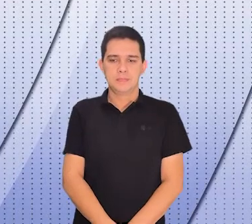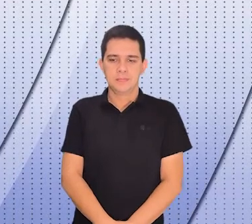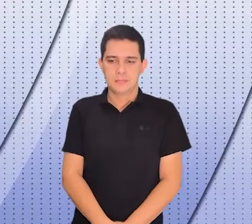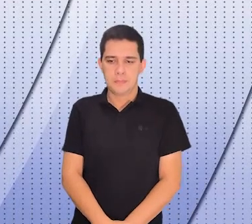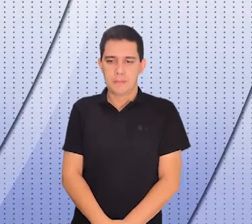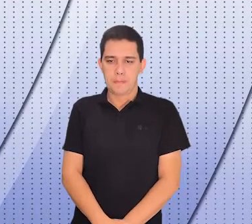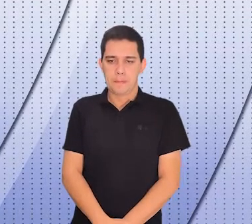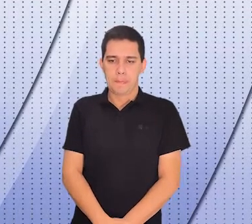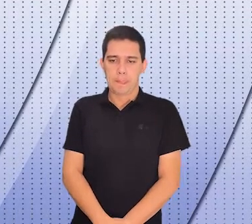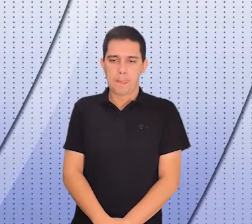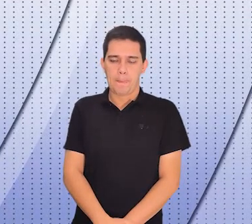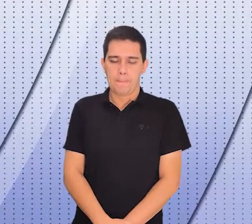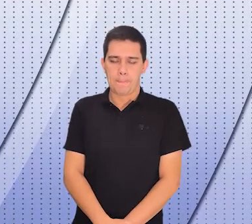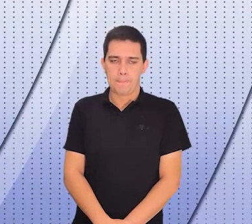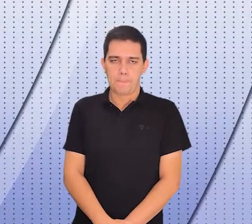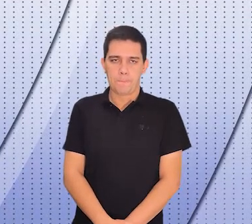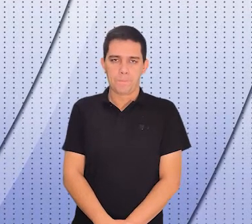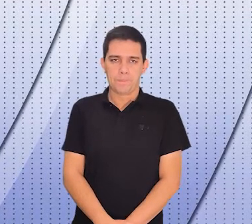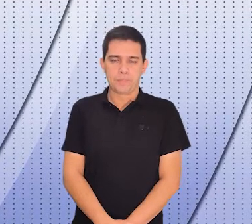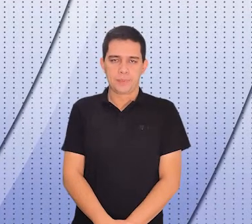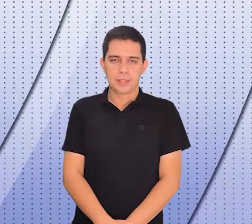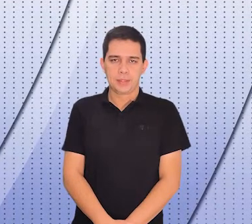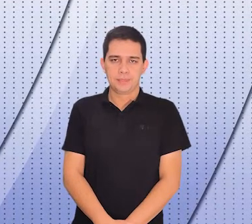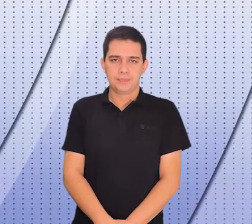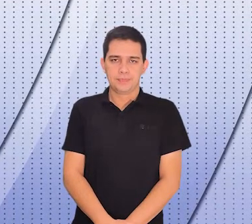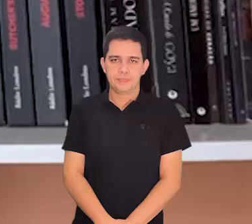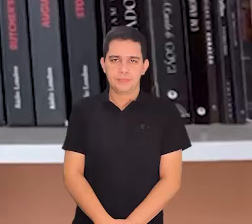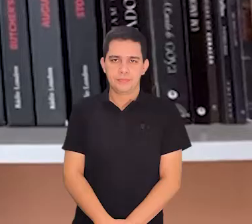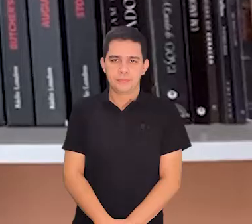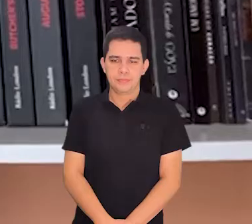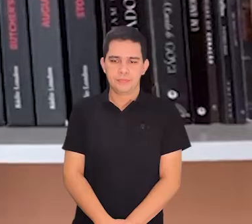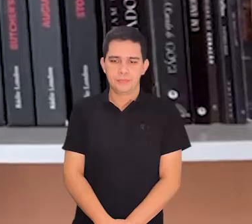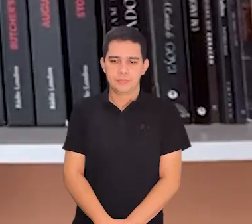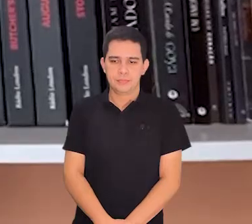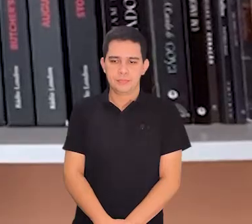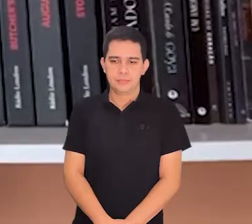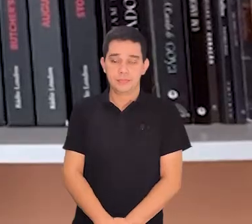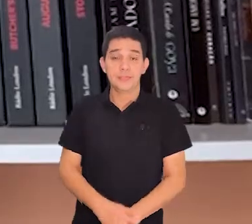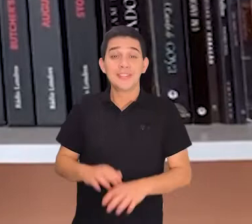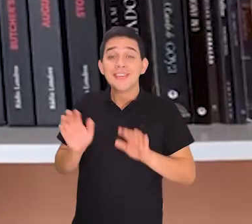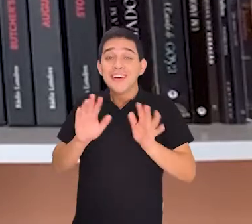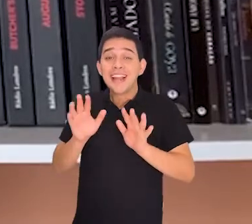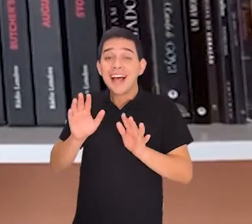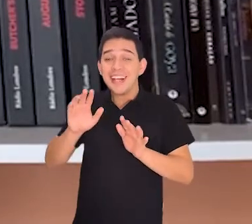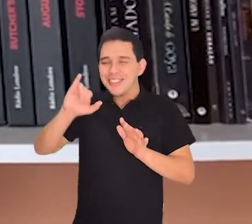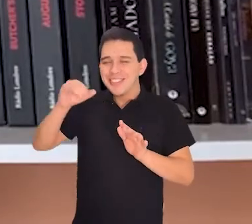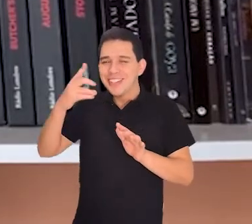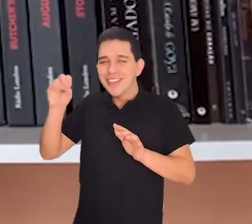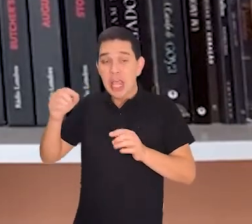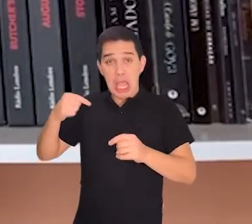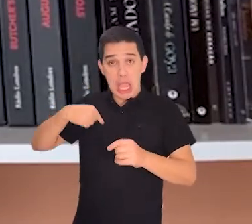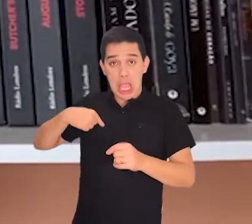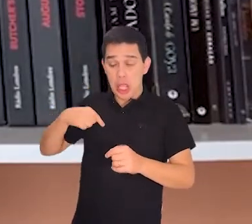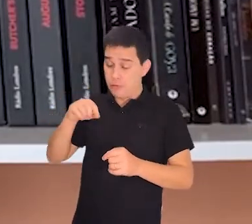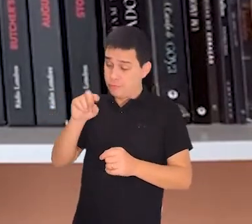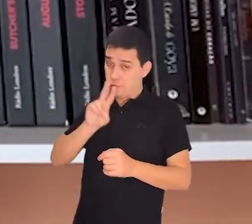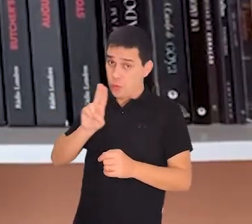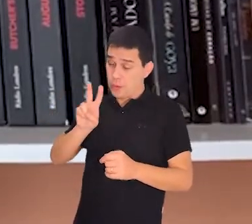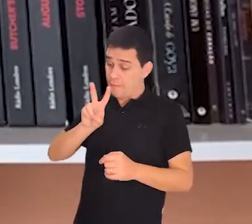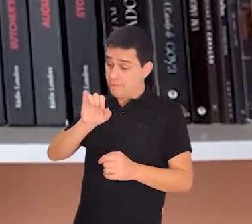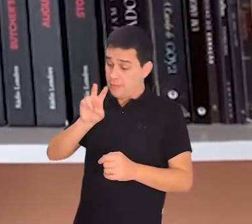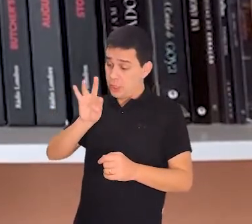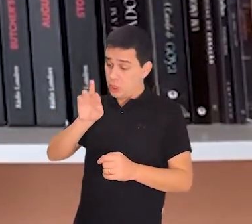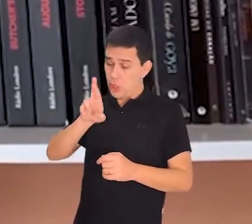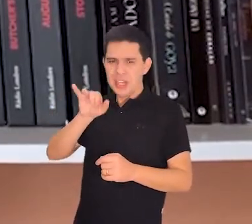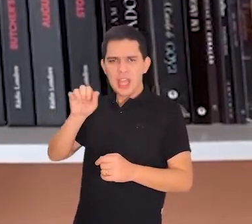Olá, João. eu sou a Vitória e como estagiária gostaria de saber